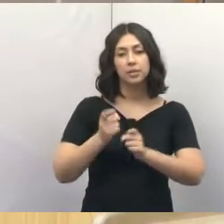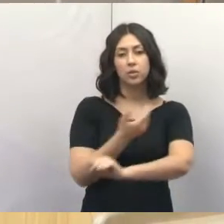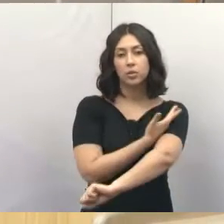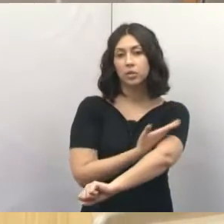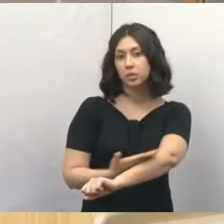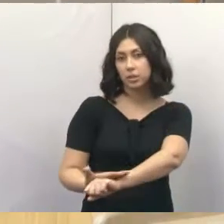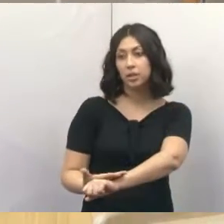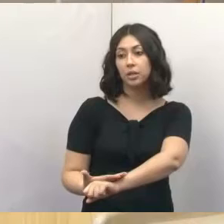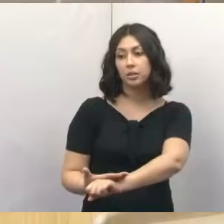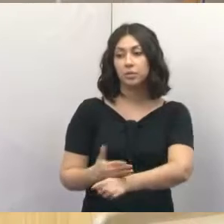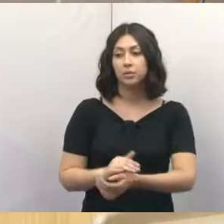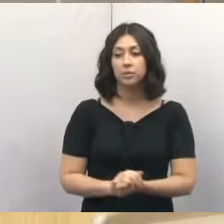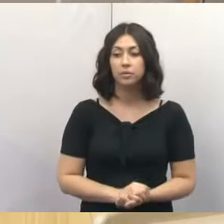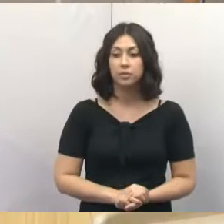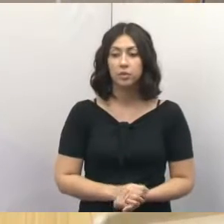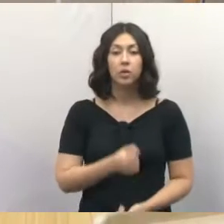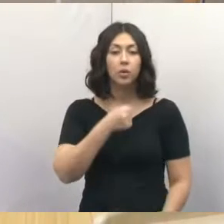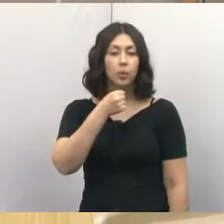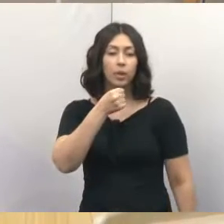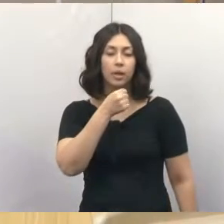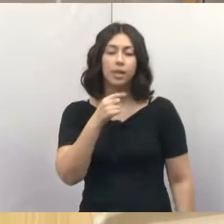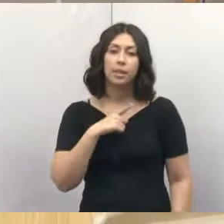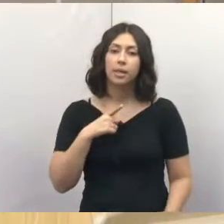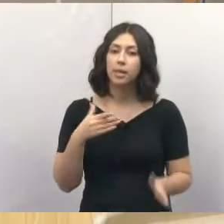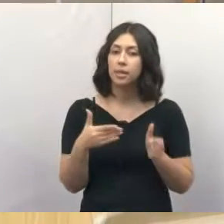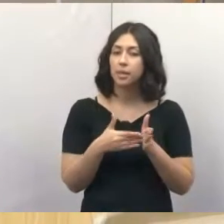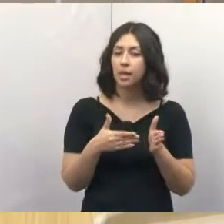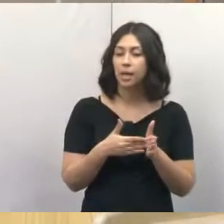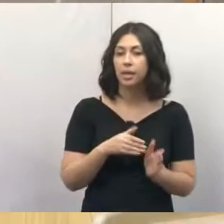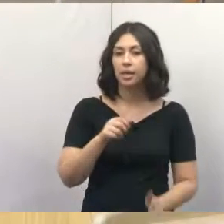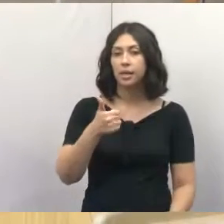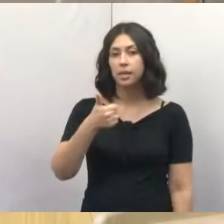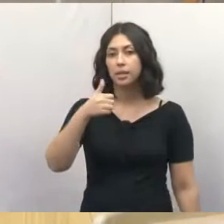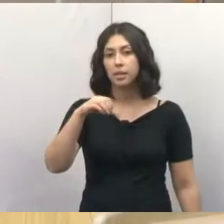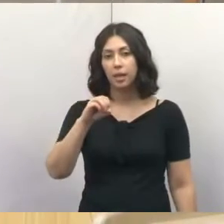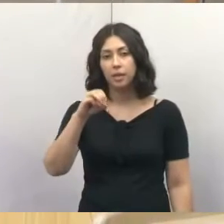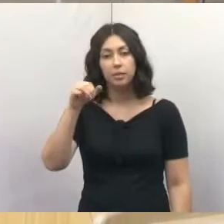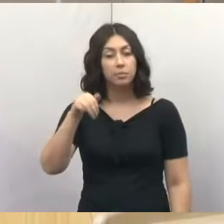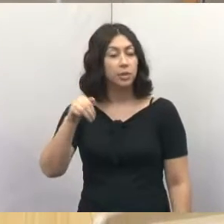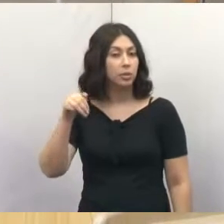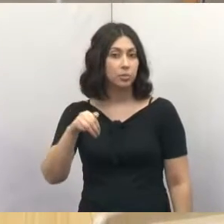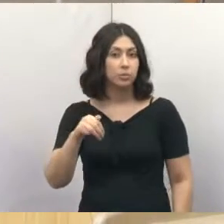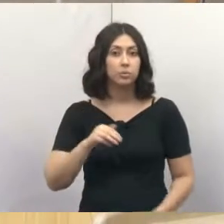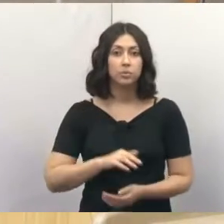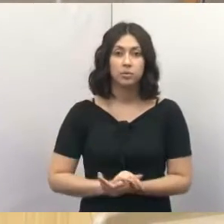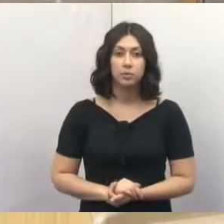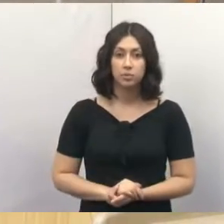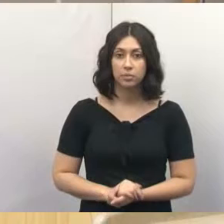oradores desses eventos terão seu tempo limitado em 10 minutos improrrogáveis.